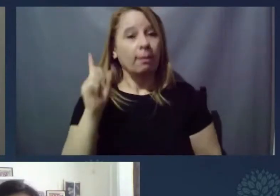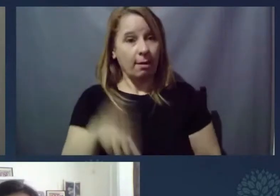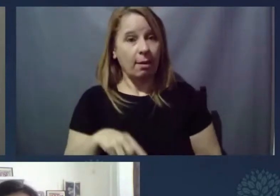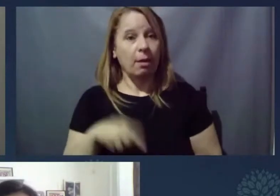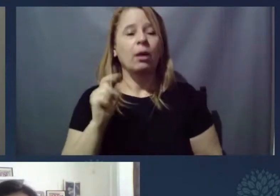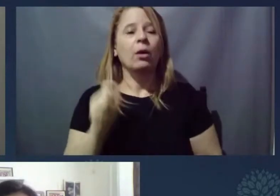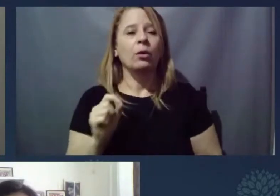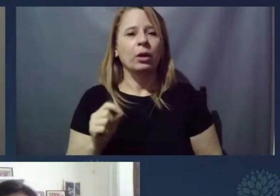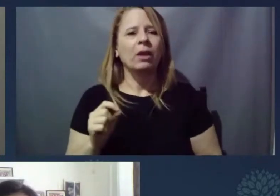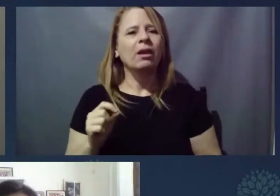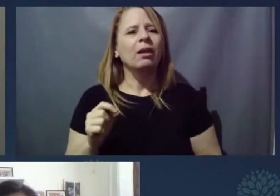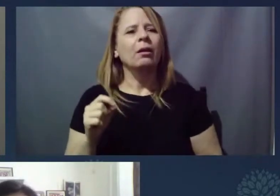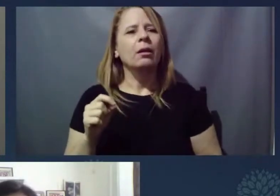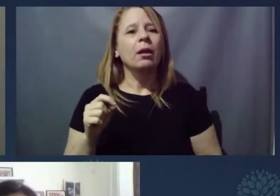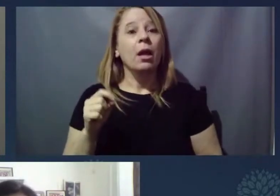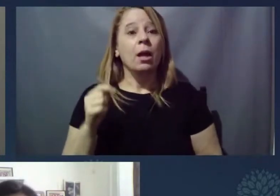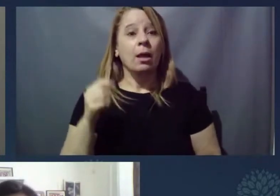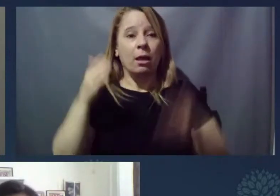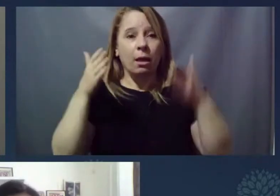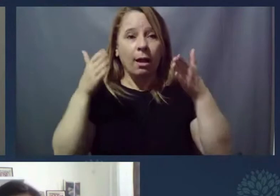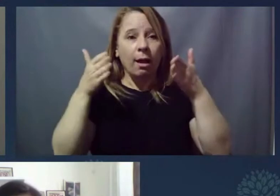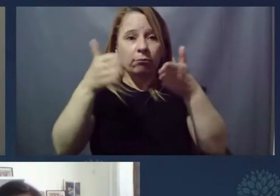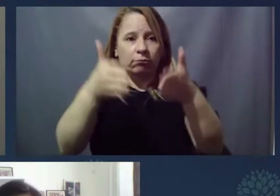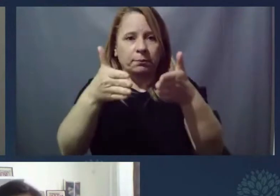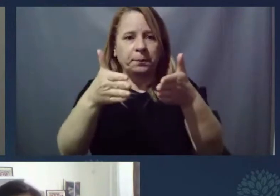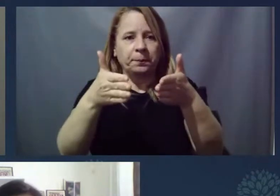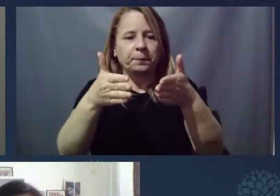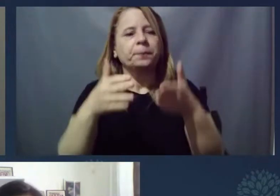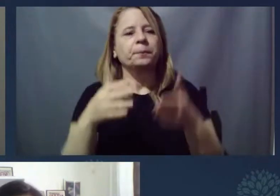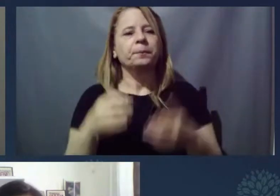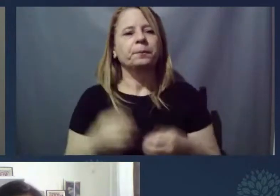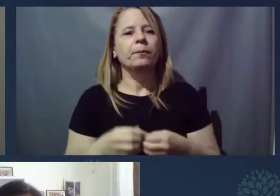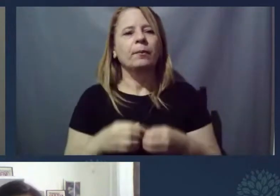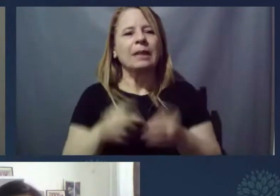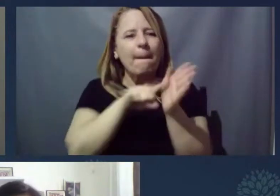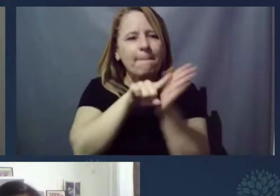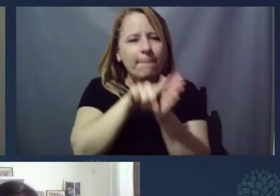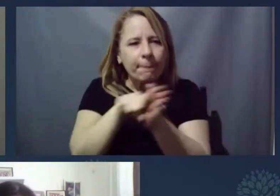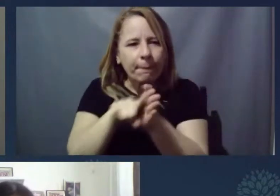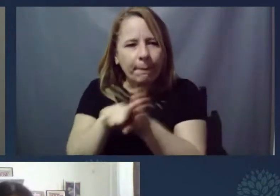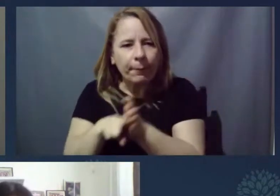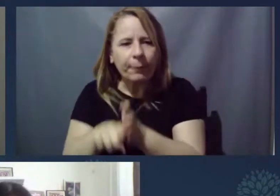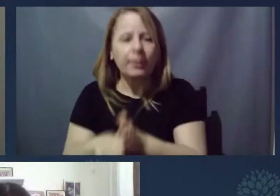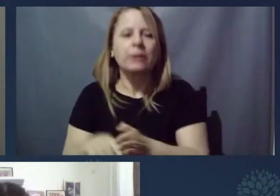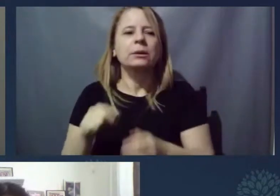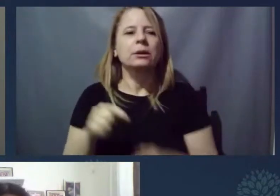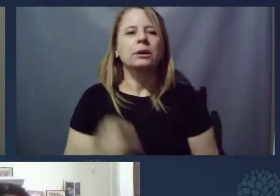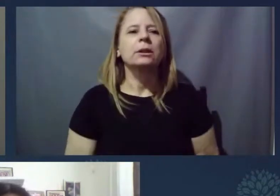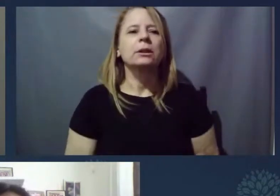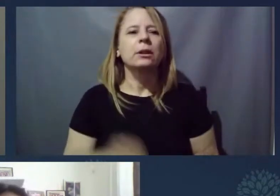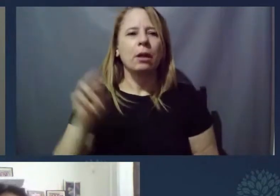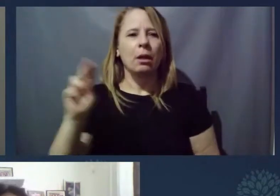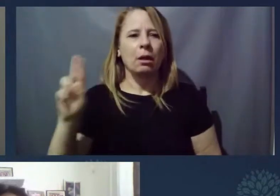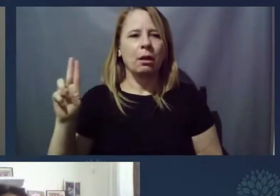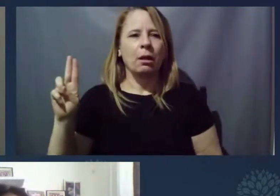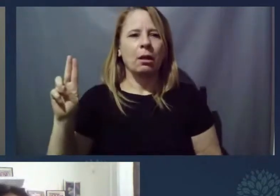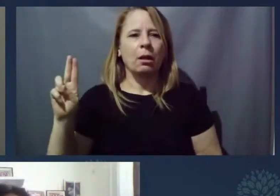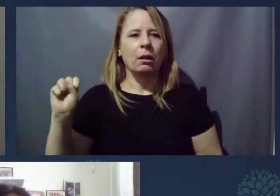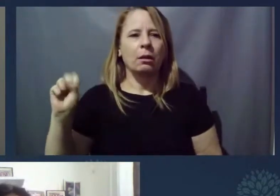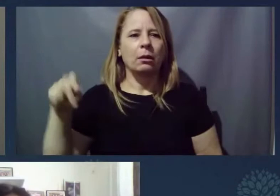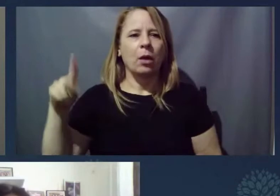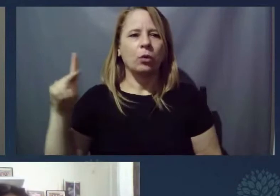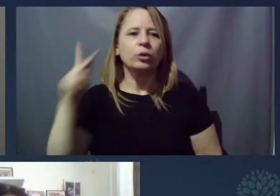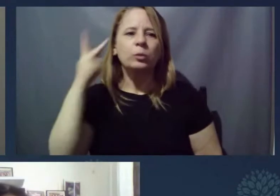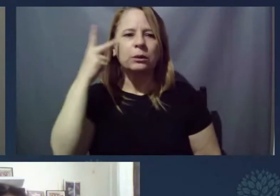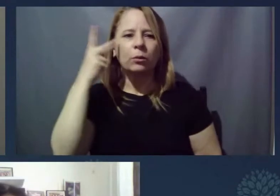dos grandes focos que até de pesquisa que a gente tem lá na USP, porque a gente sabe que sim, existe